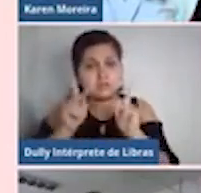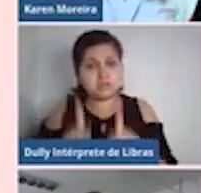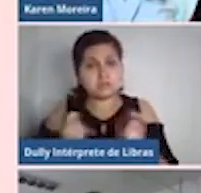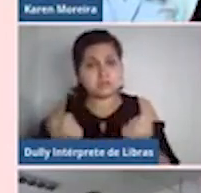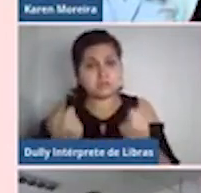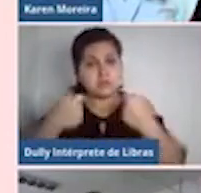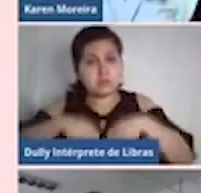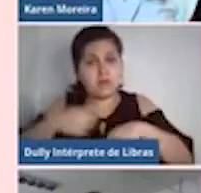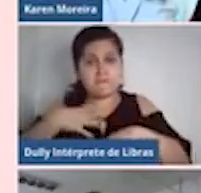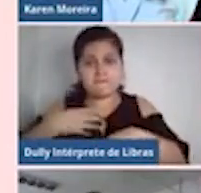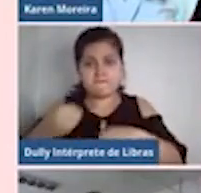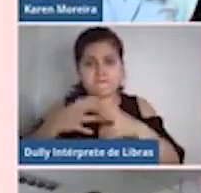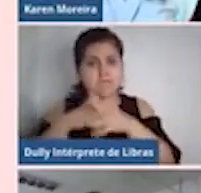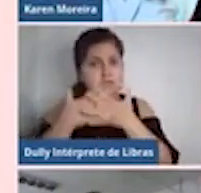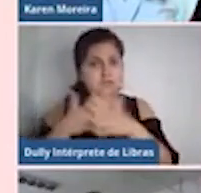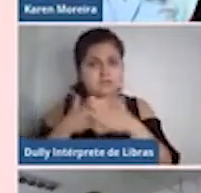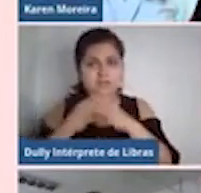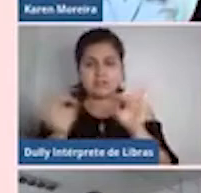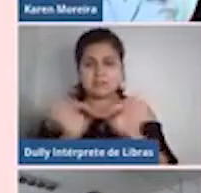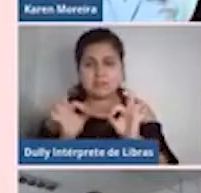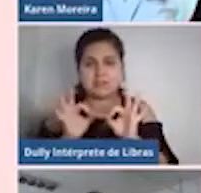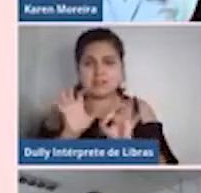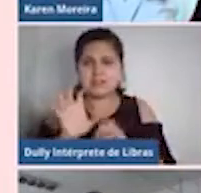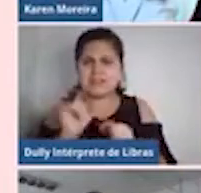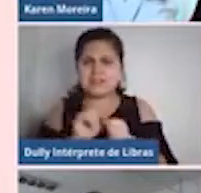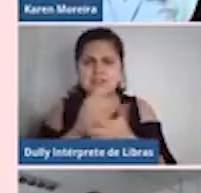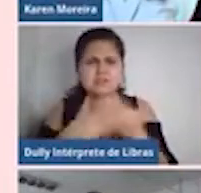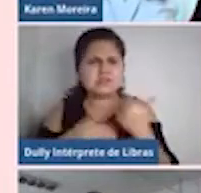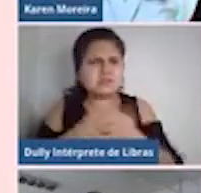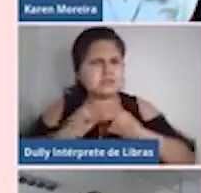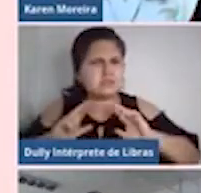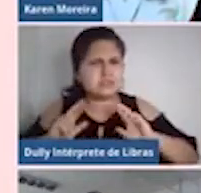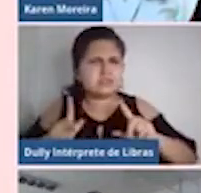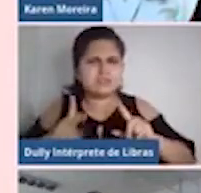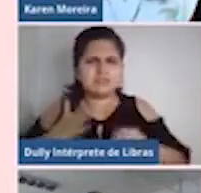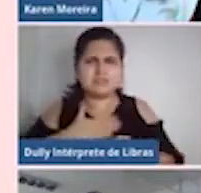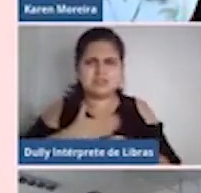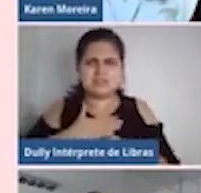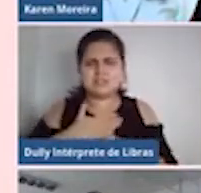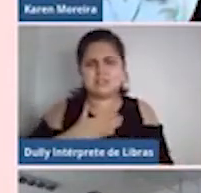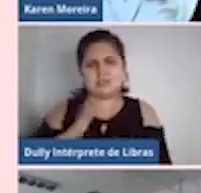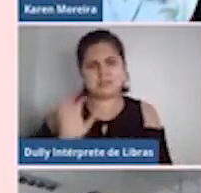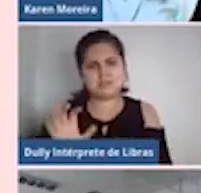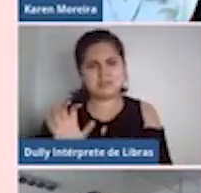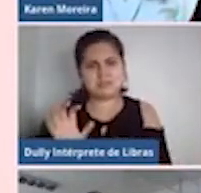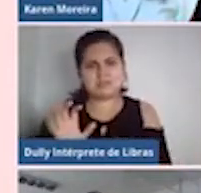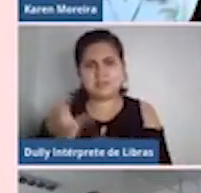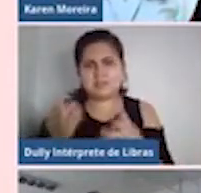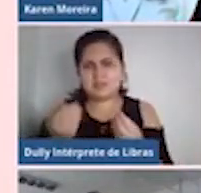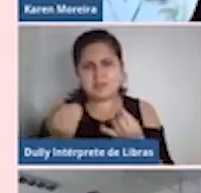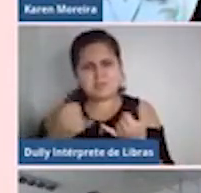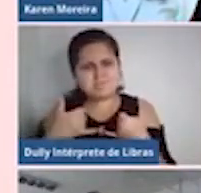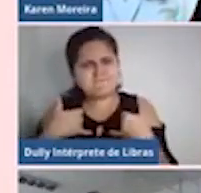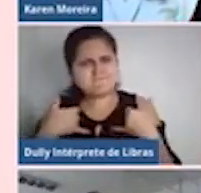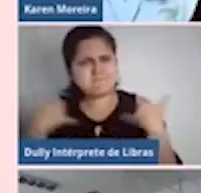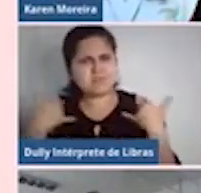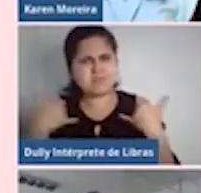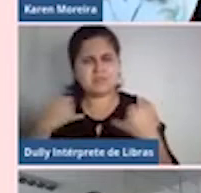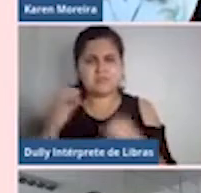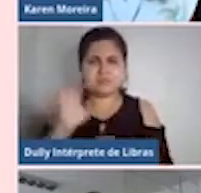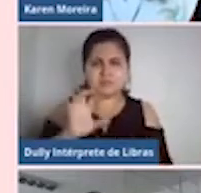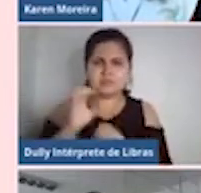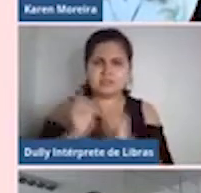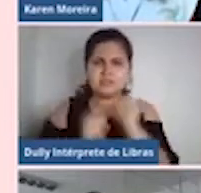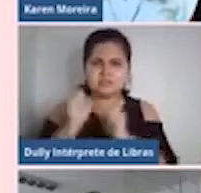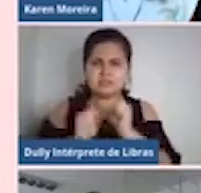competentes, filhos não atrapalham. E aquilo fez toda a diferença para mim, né? Então, é muito orgulho por essa empresa e a gente vai dar